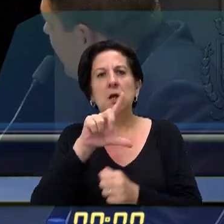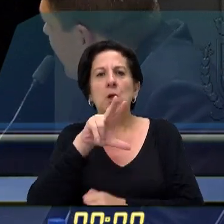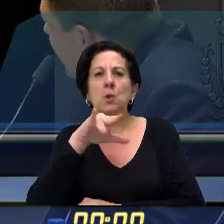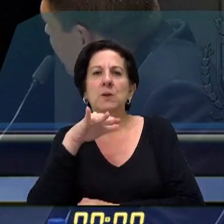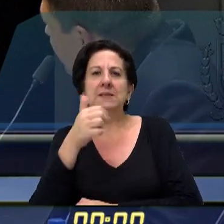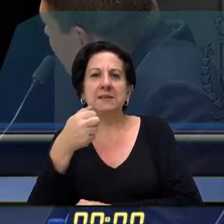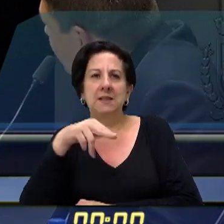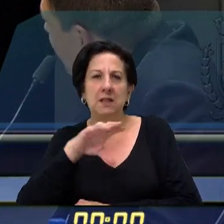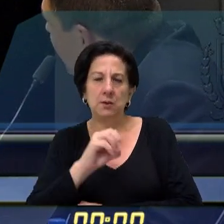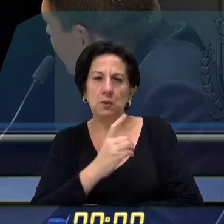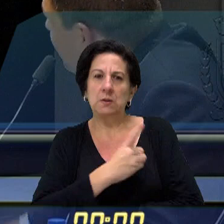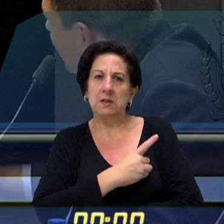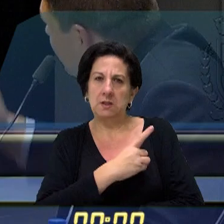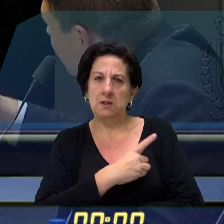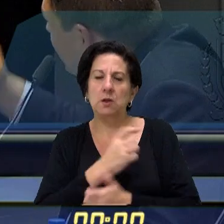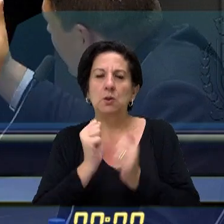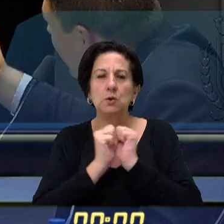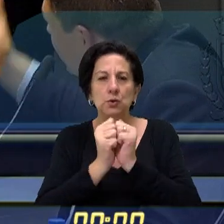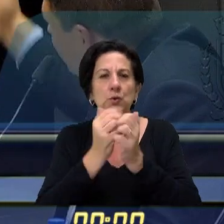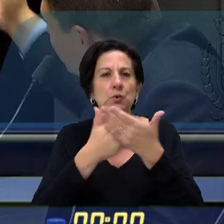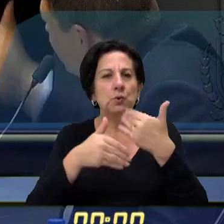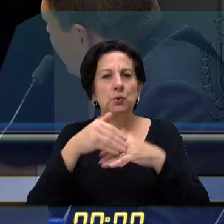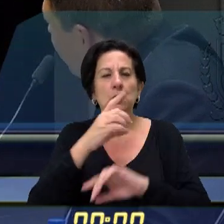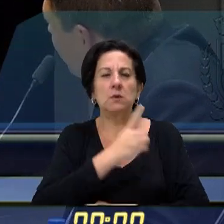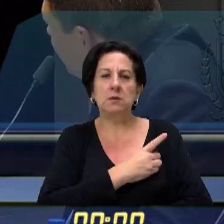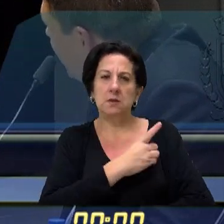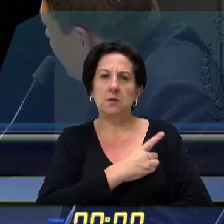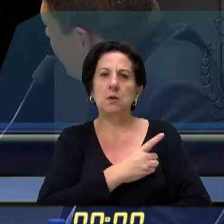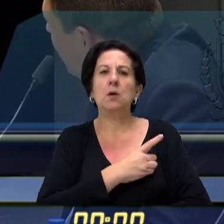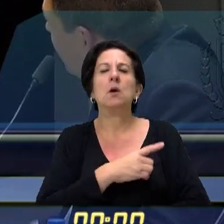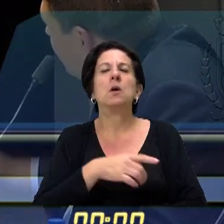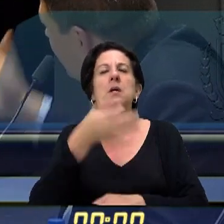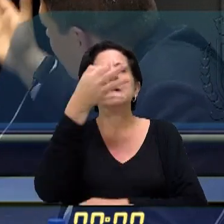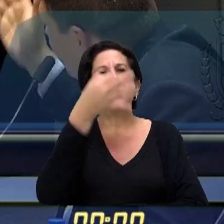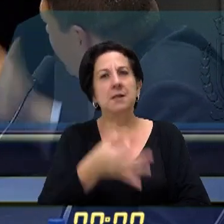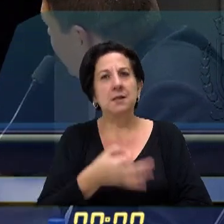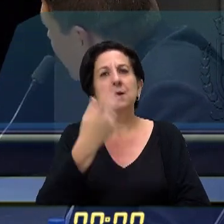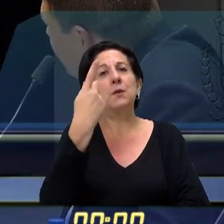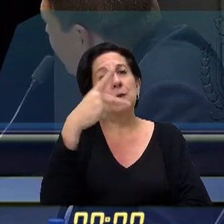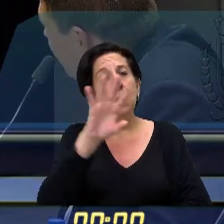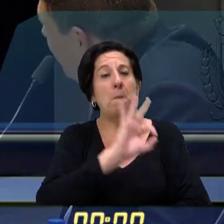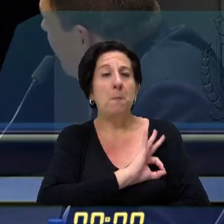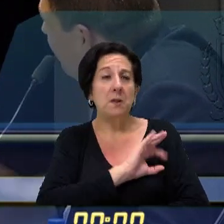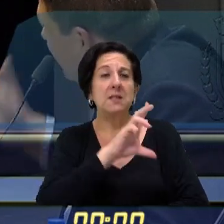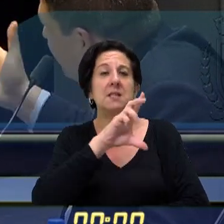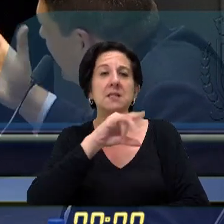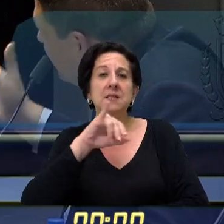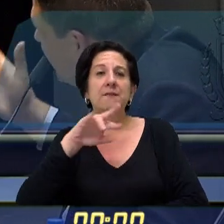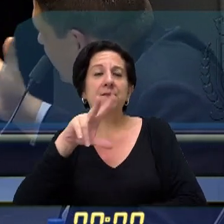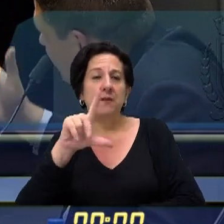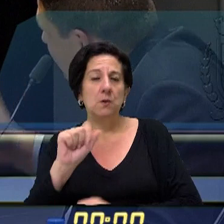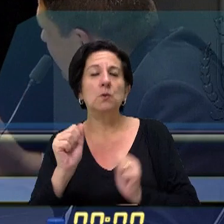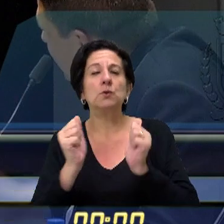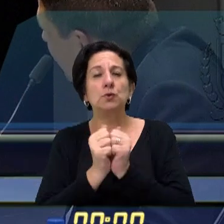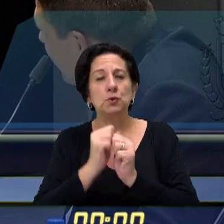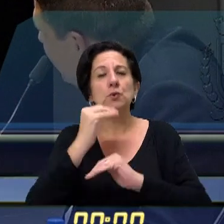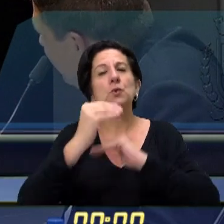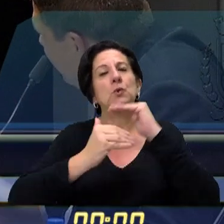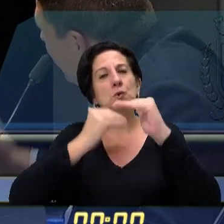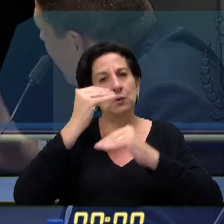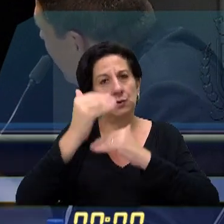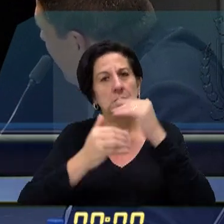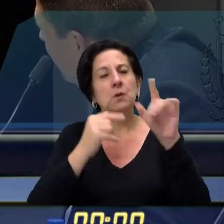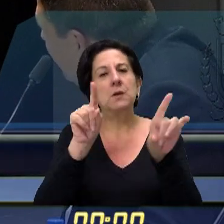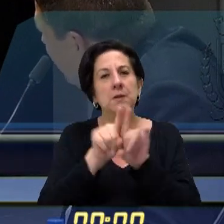Menezes, delegado, juntamente com todos os delegados, e com certeza, vereador Gerson, o senhor, como policial civil, faz parte dessa construção também,